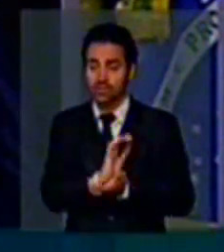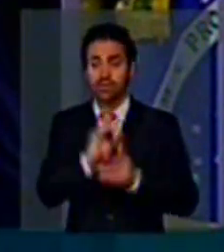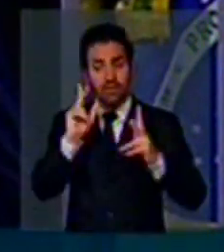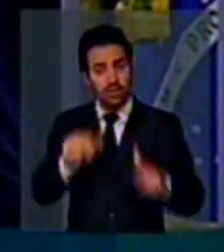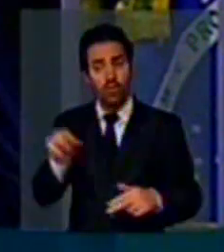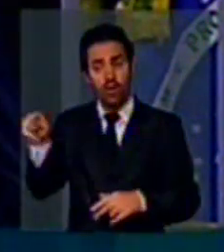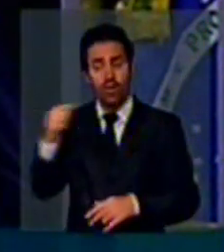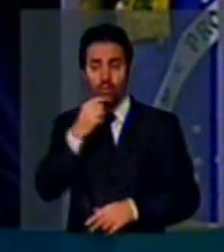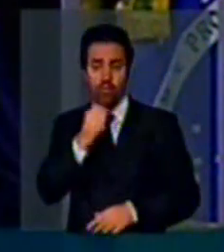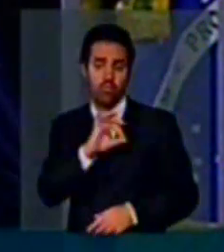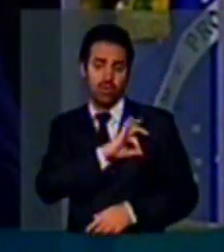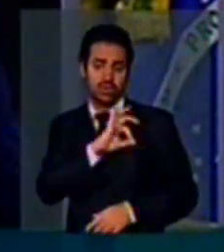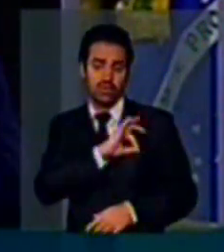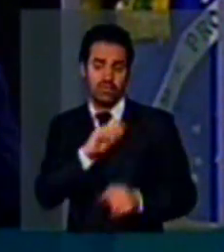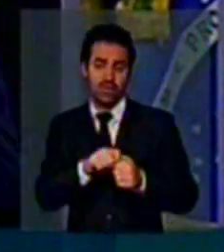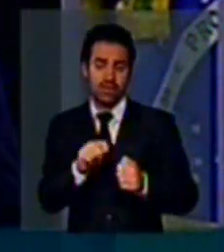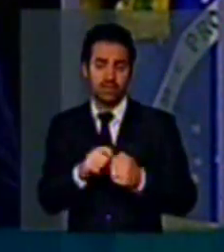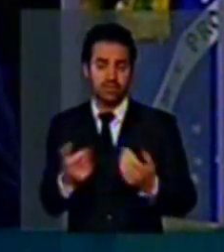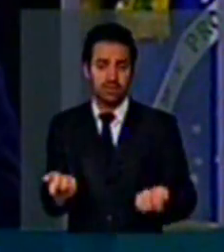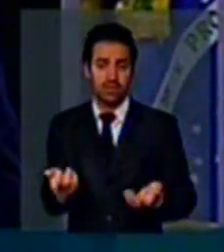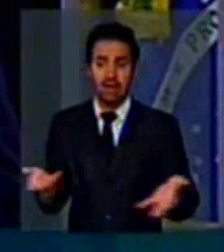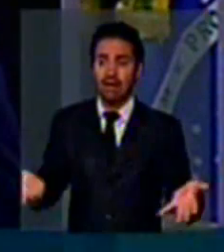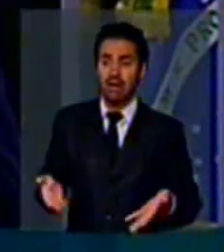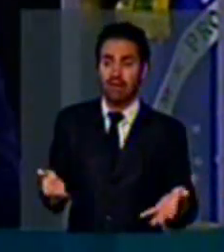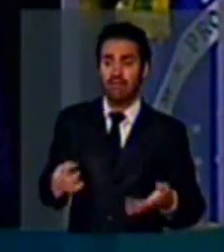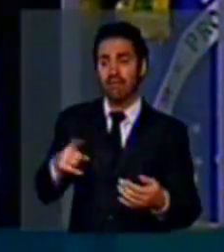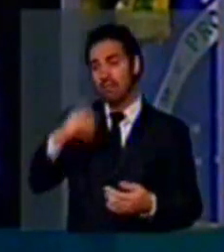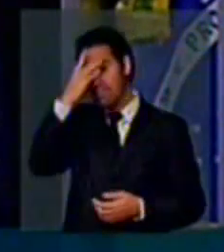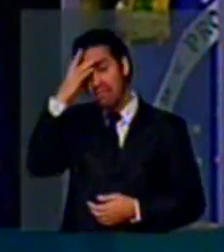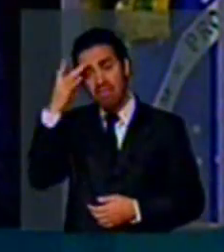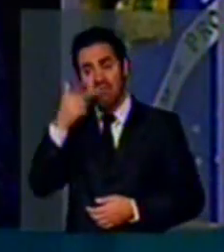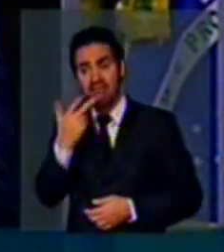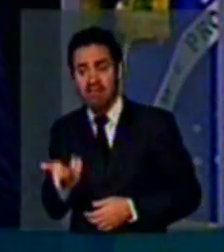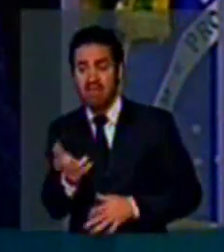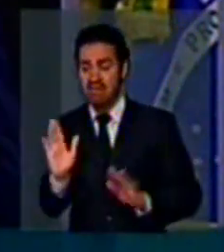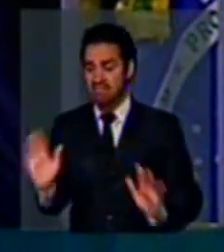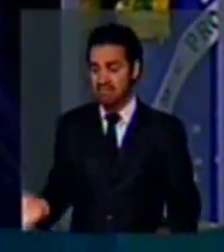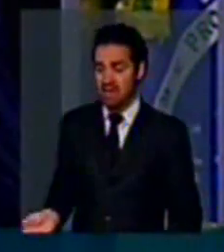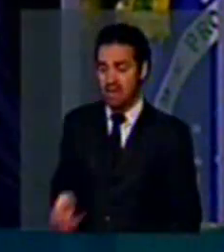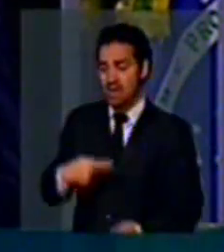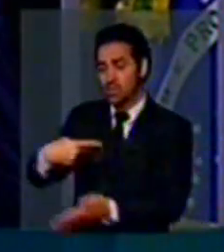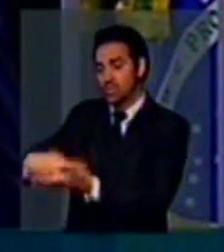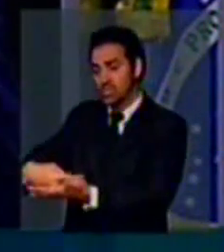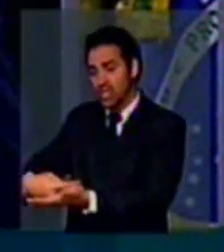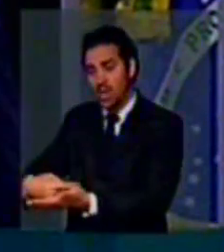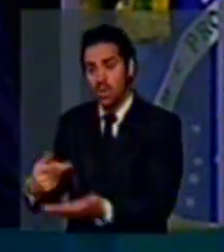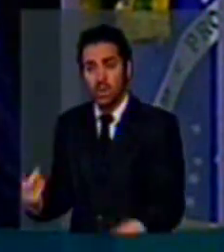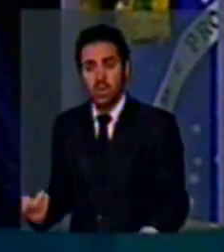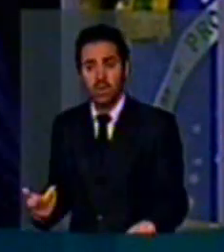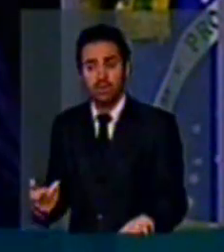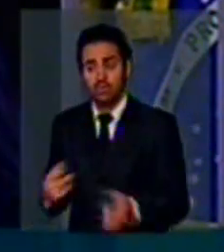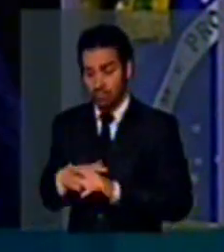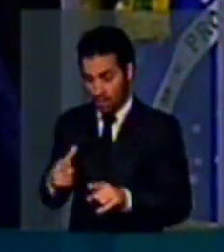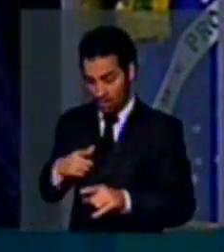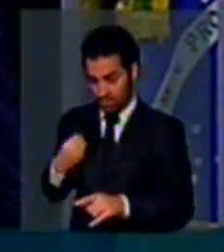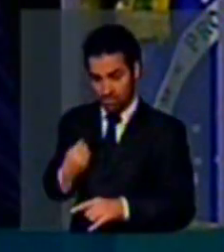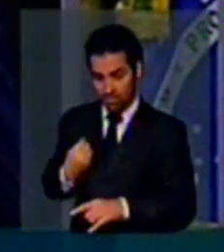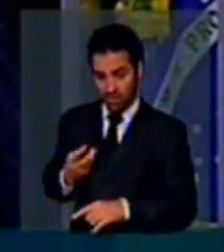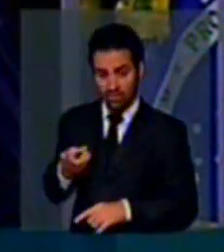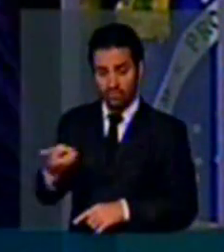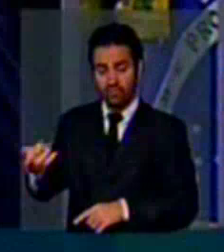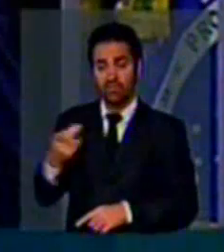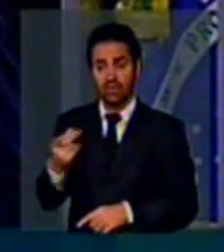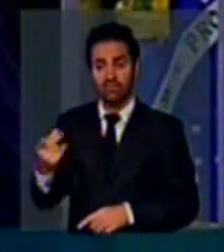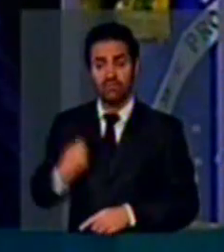policial fez. Vem agora os ólogos dizer que estavam no chão sim, mas vivos, tanto é que estão vivos